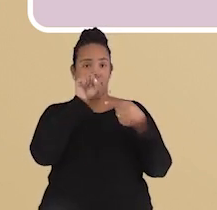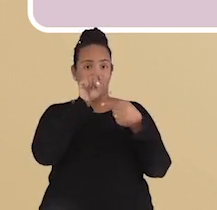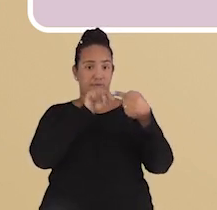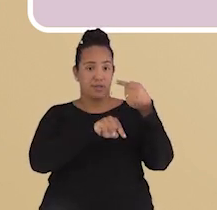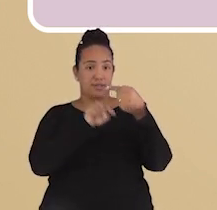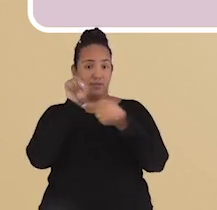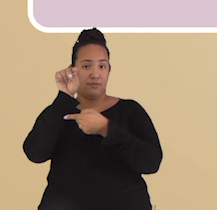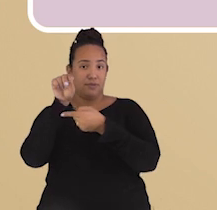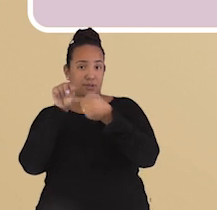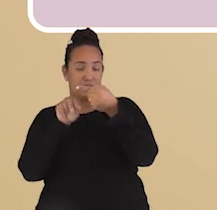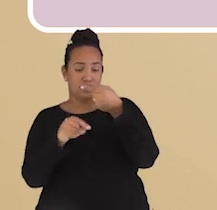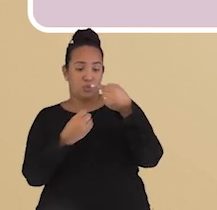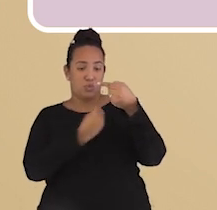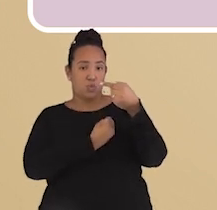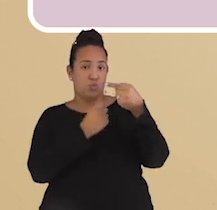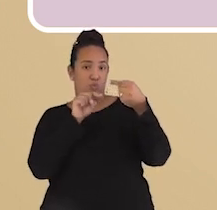denominador,